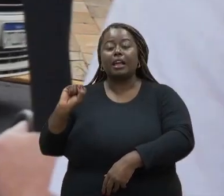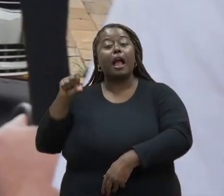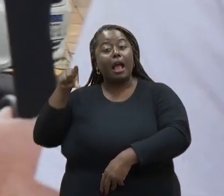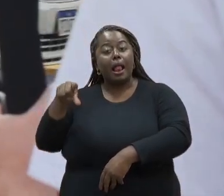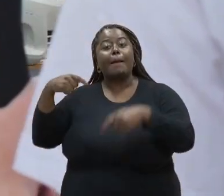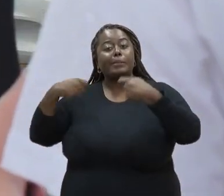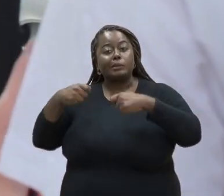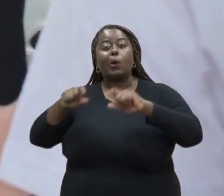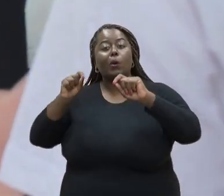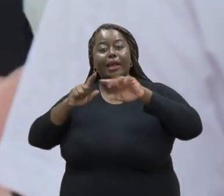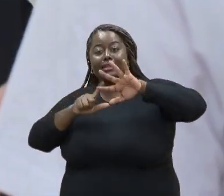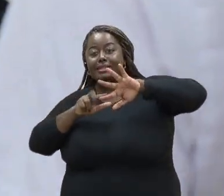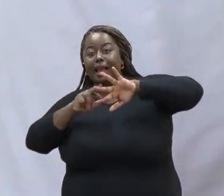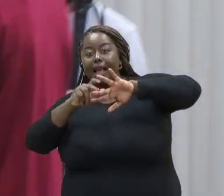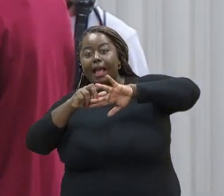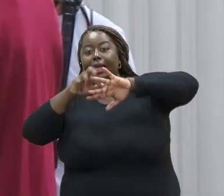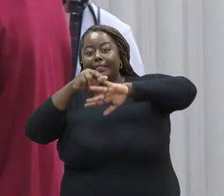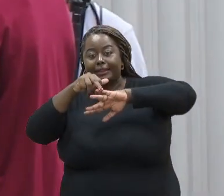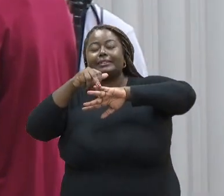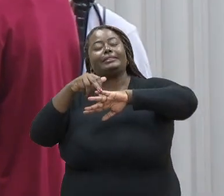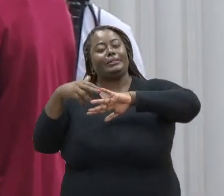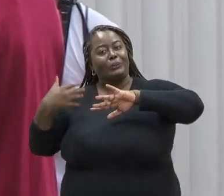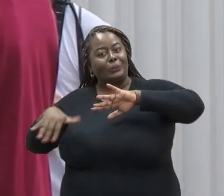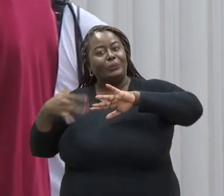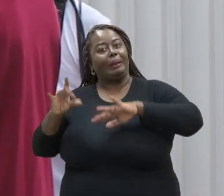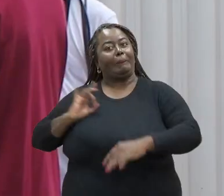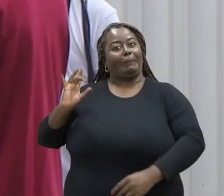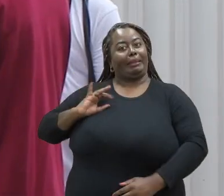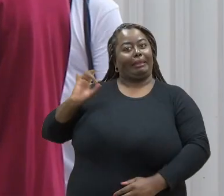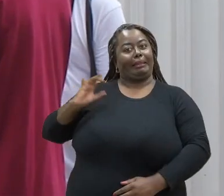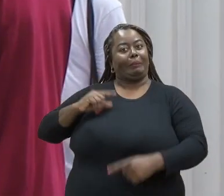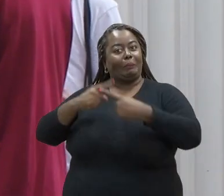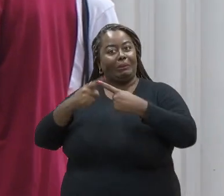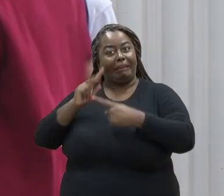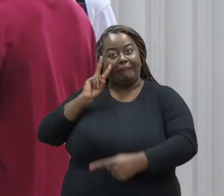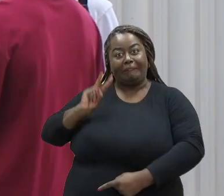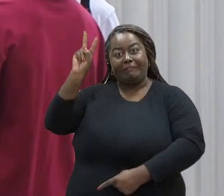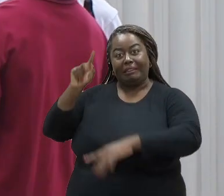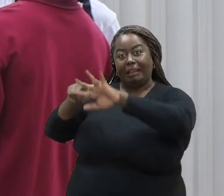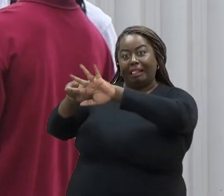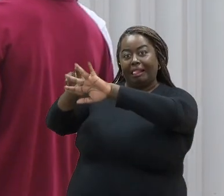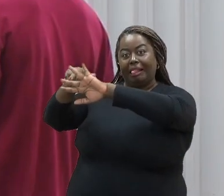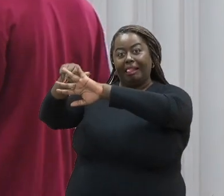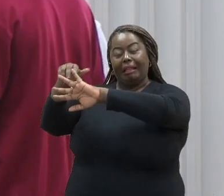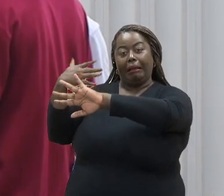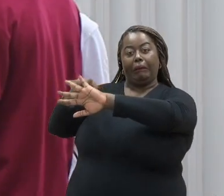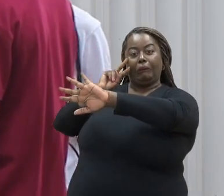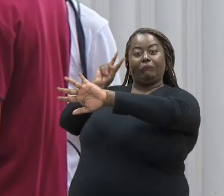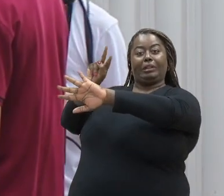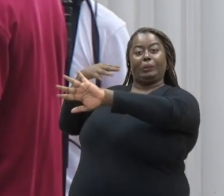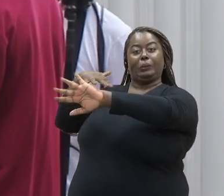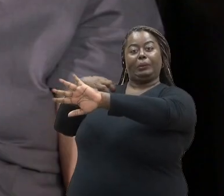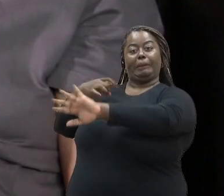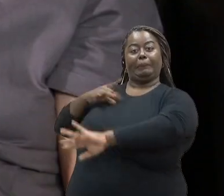ela precisou subir numa escada. Foi assim, deu medo na gente, porque via ela lá em cima, e ao